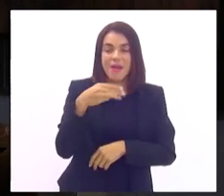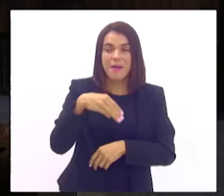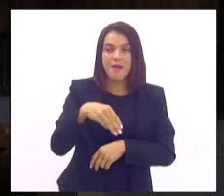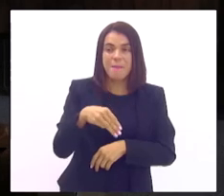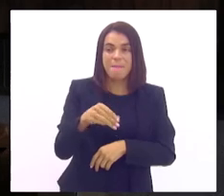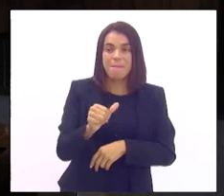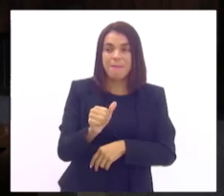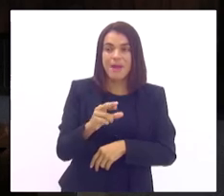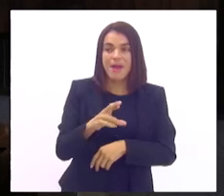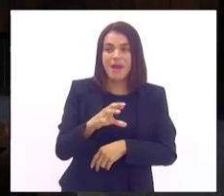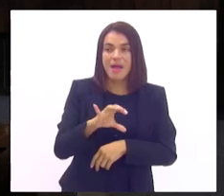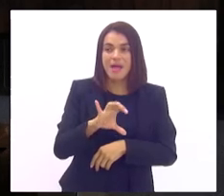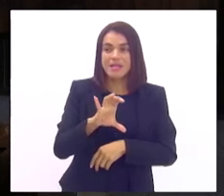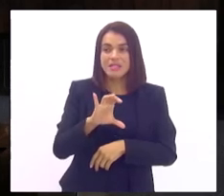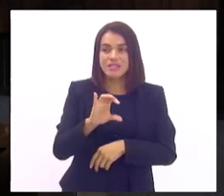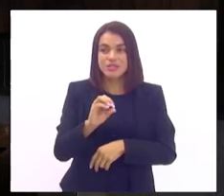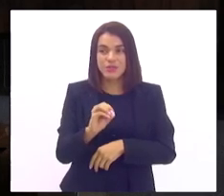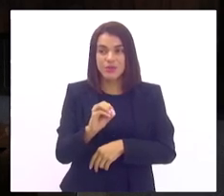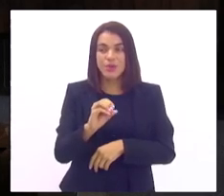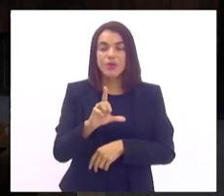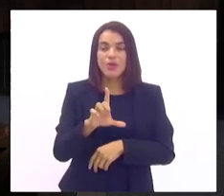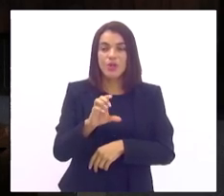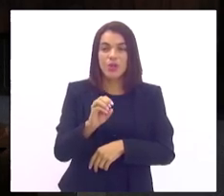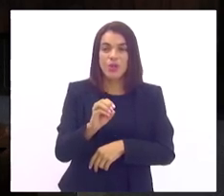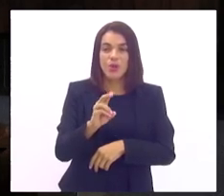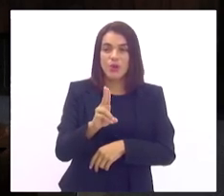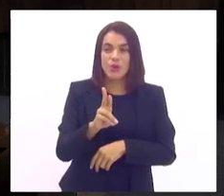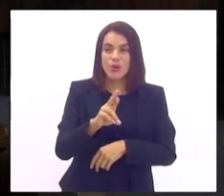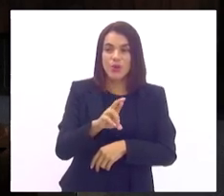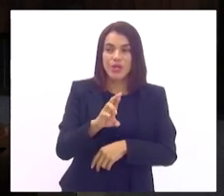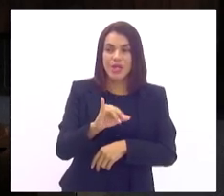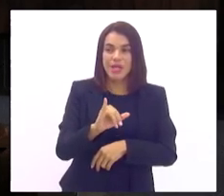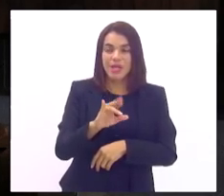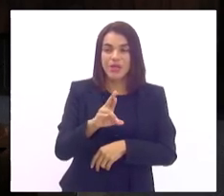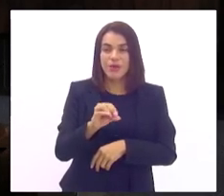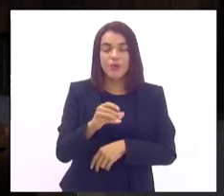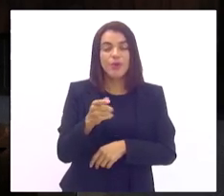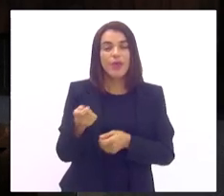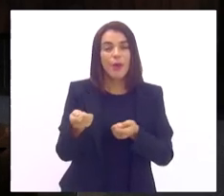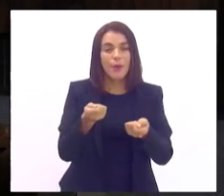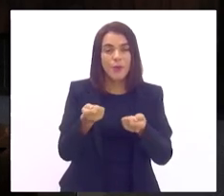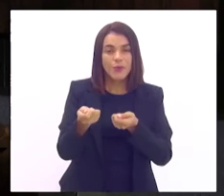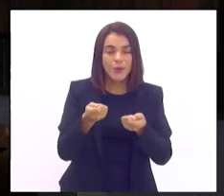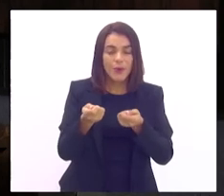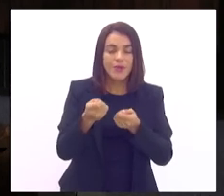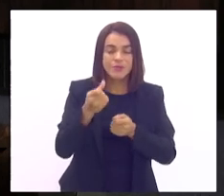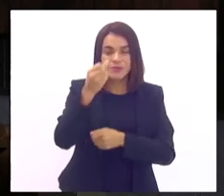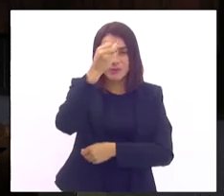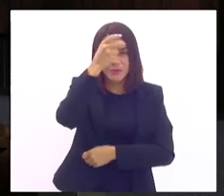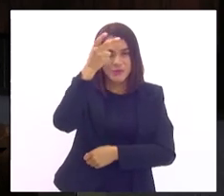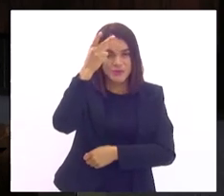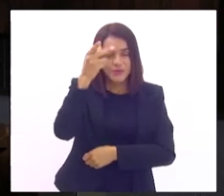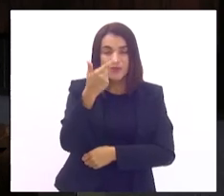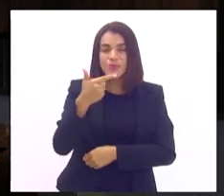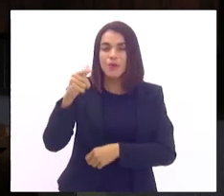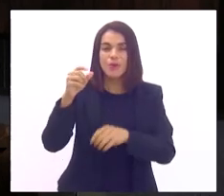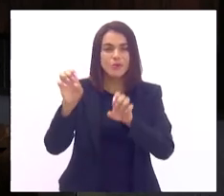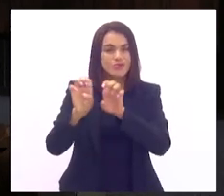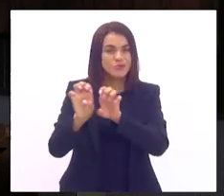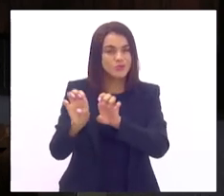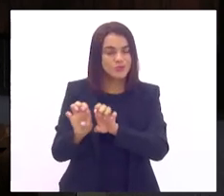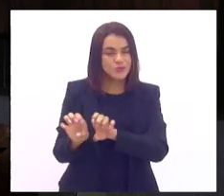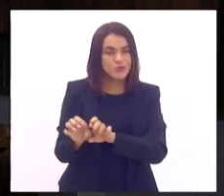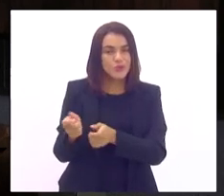aqui representando o grande amigo Gustavo Bramiri, que é controlador-geral do município, uma outra estrutura de